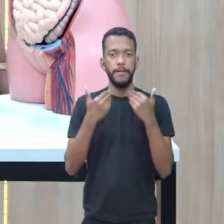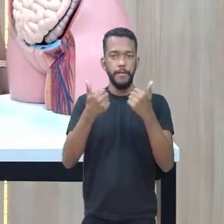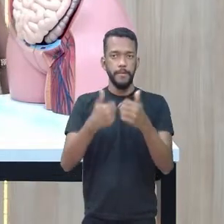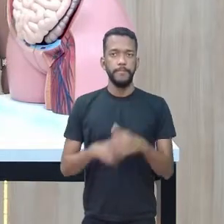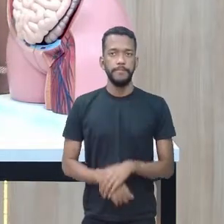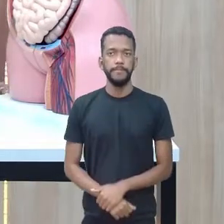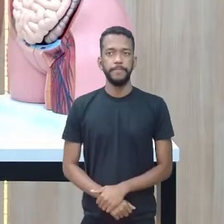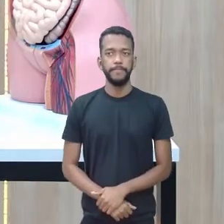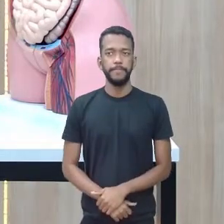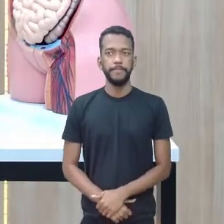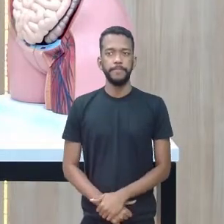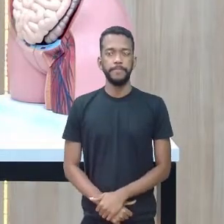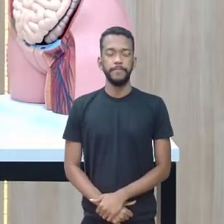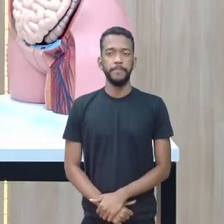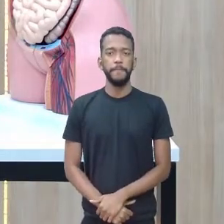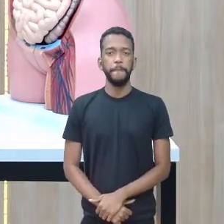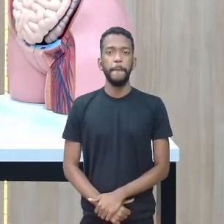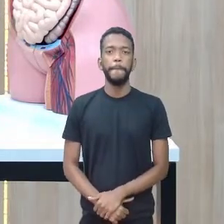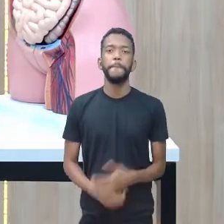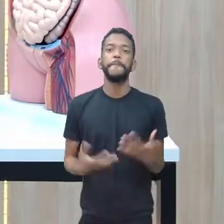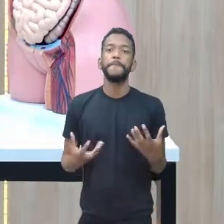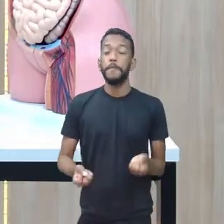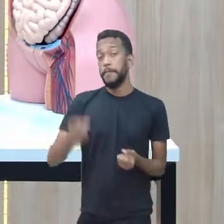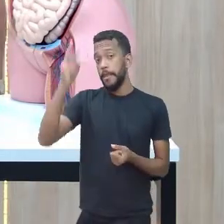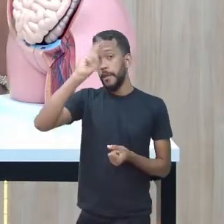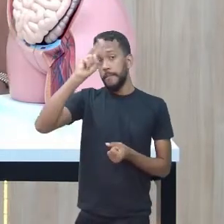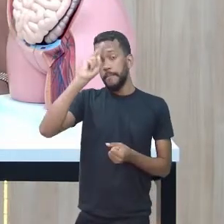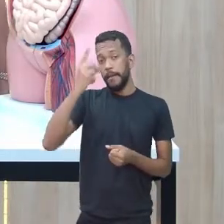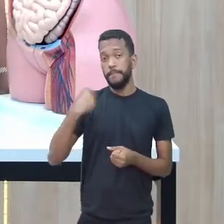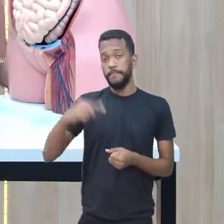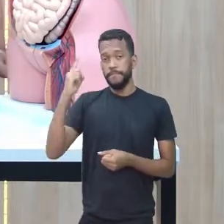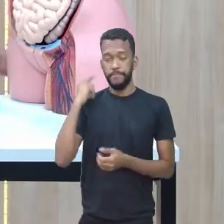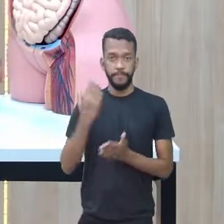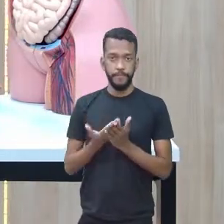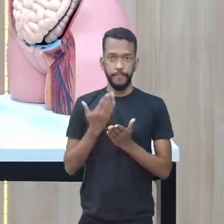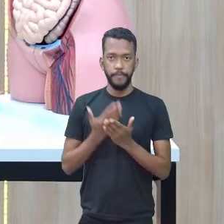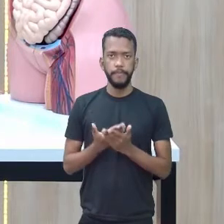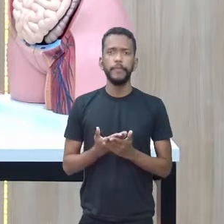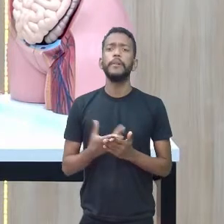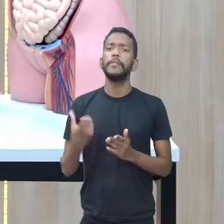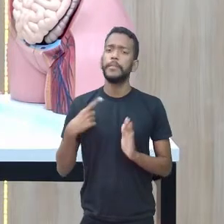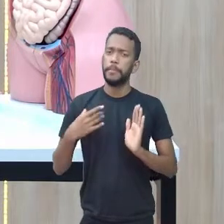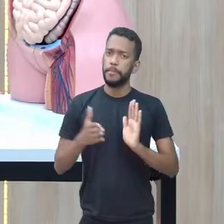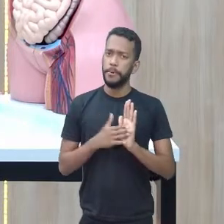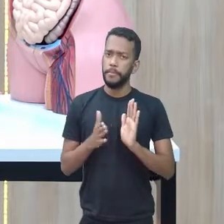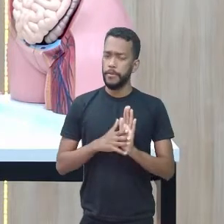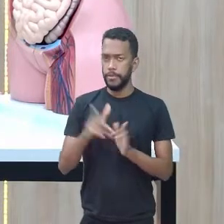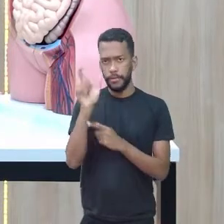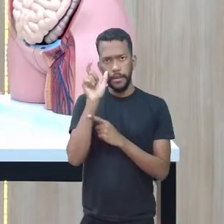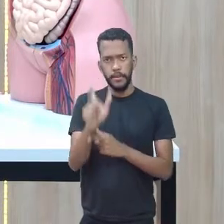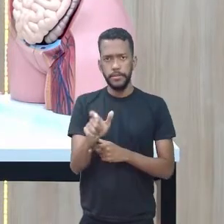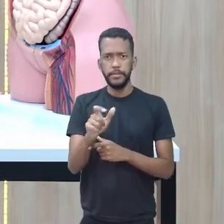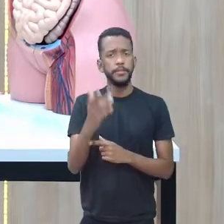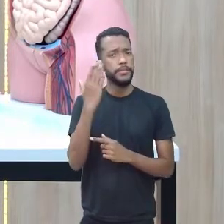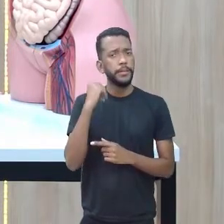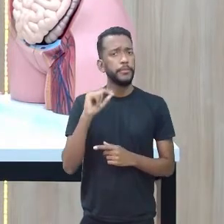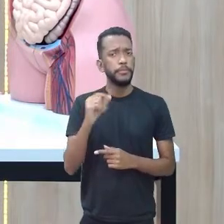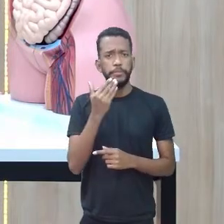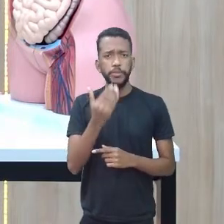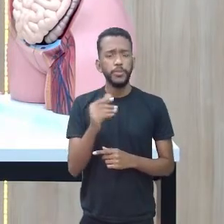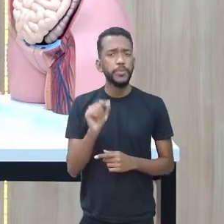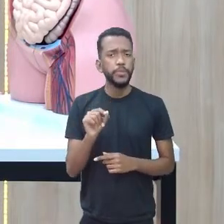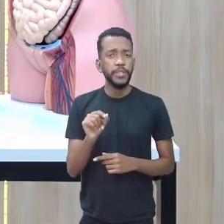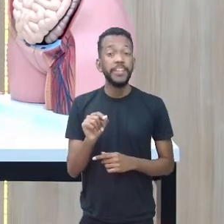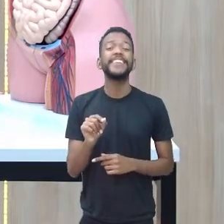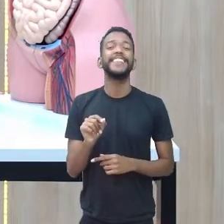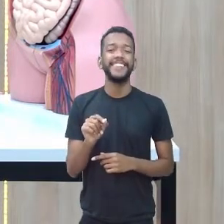E aí, vamos lembrar da aula passada? Eu fiz uma proposta interessante na aula passada. Sabe o que eu pedi?